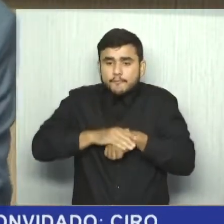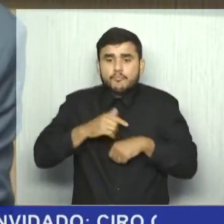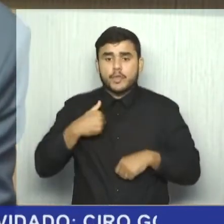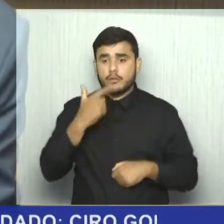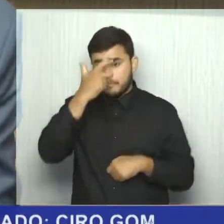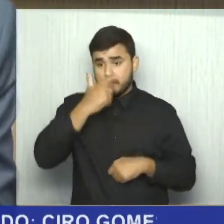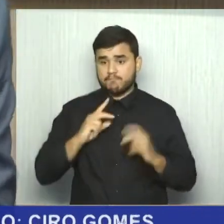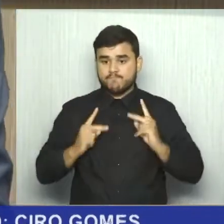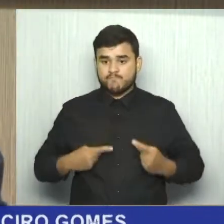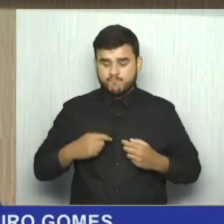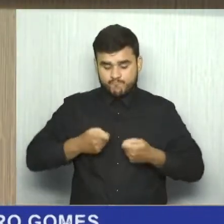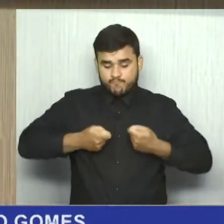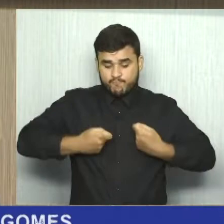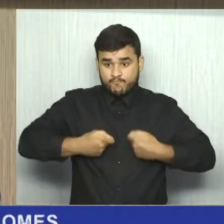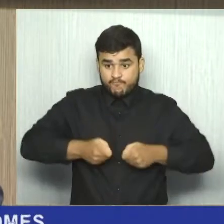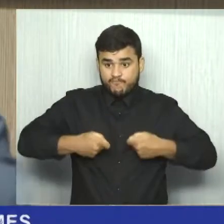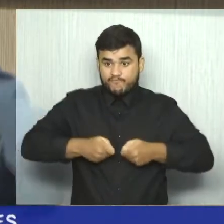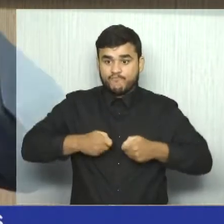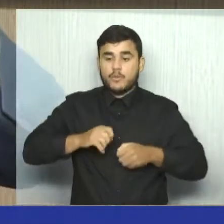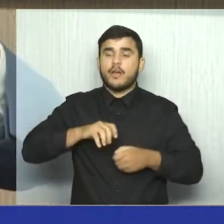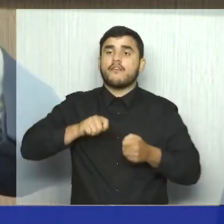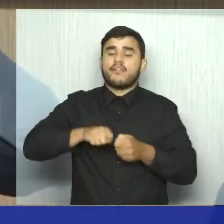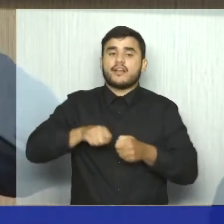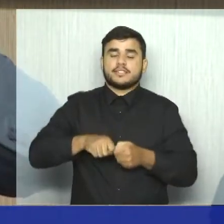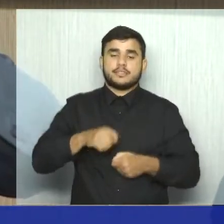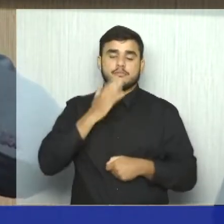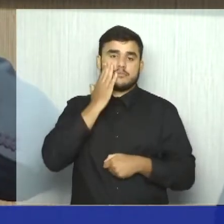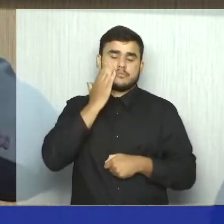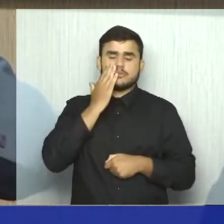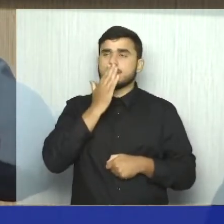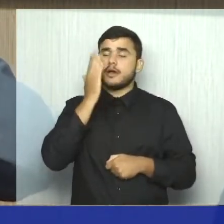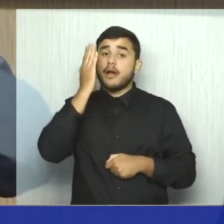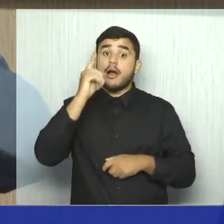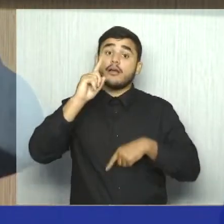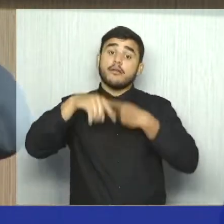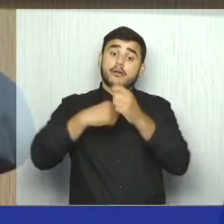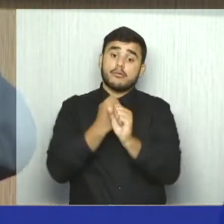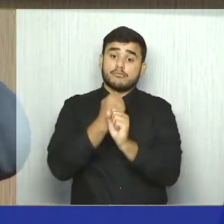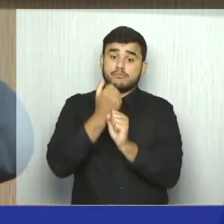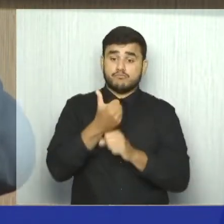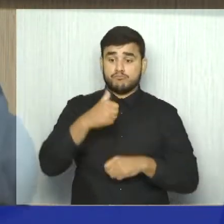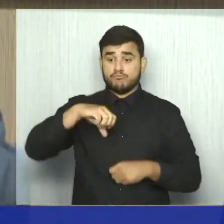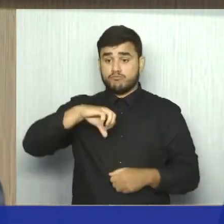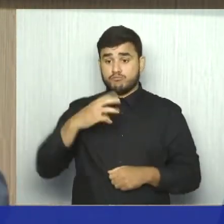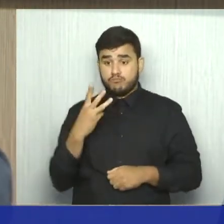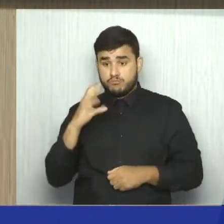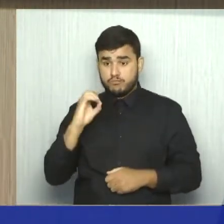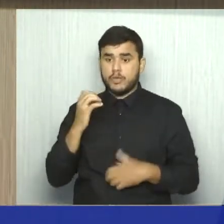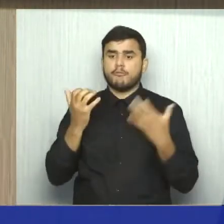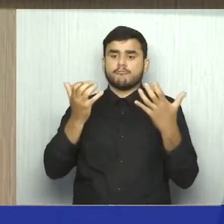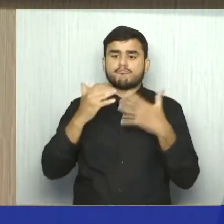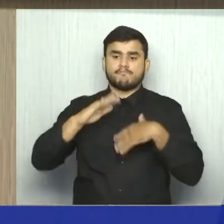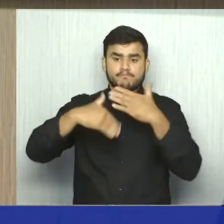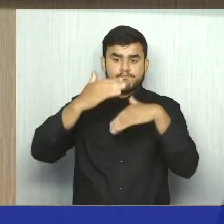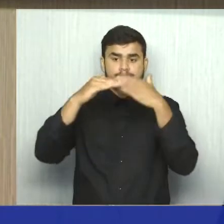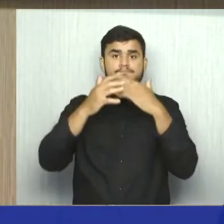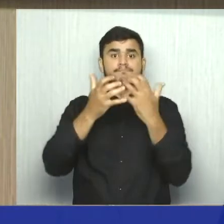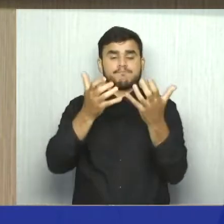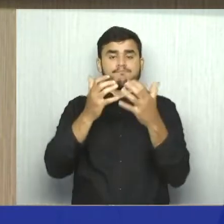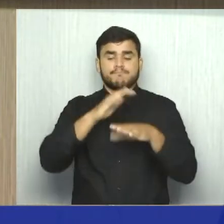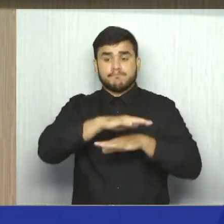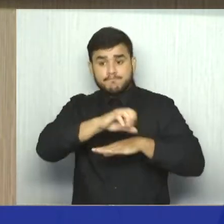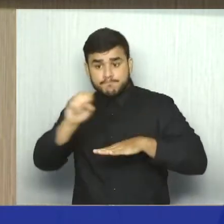de um projeto nacional de desenvolvimento, se estabelece como tarefa primicial desse desenvolvimento a modernidade.